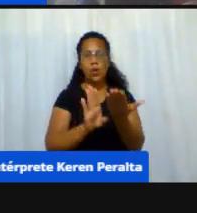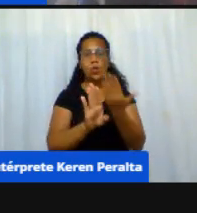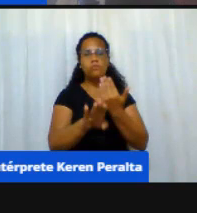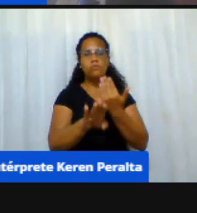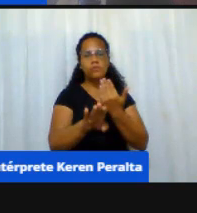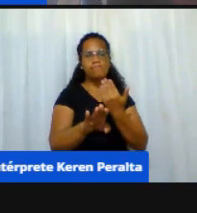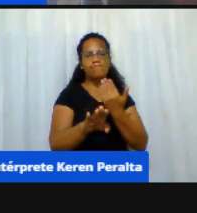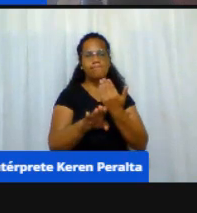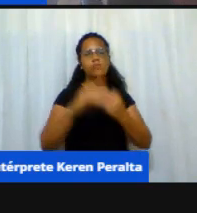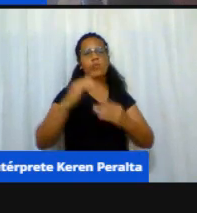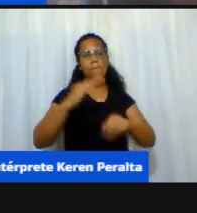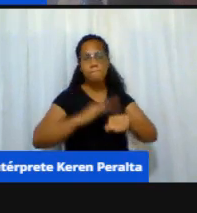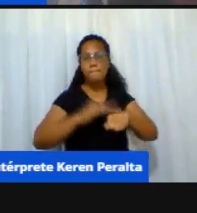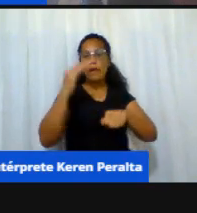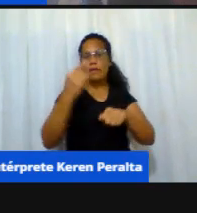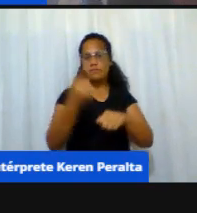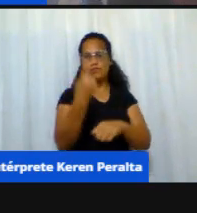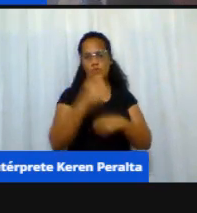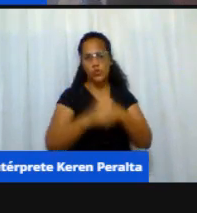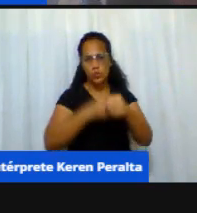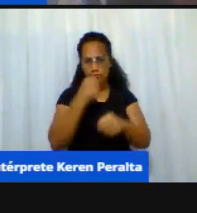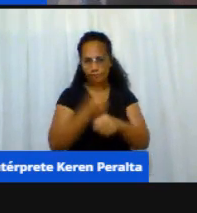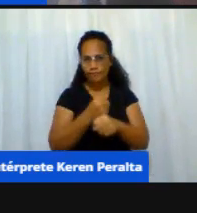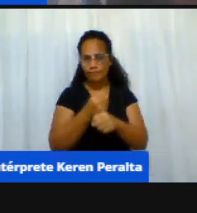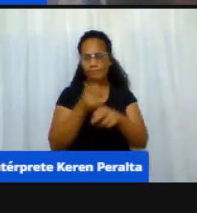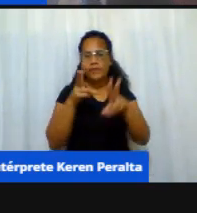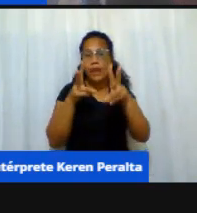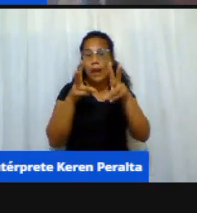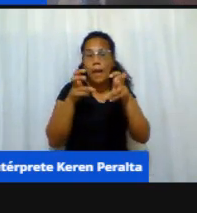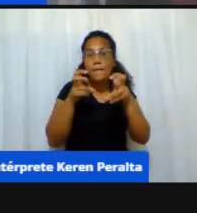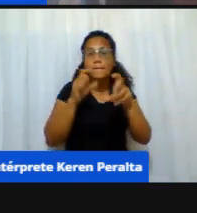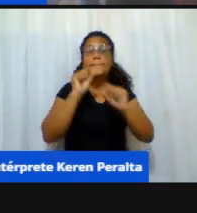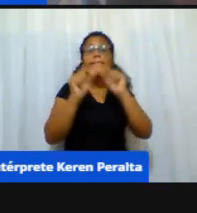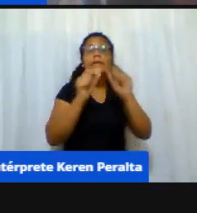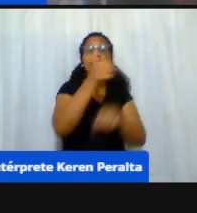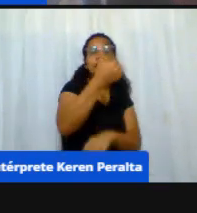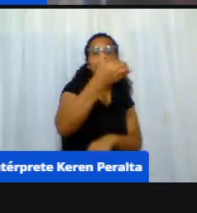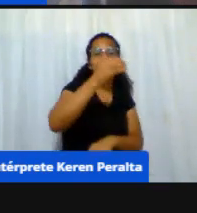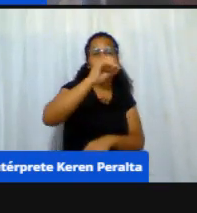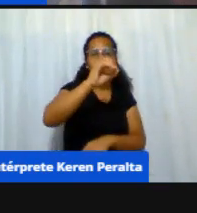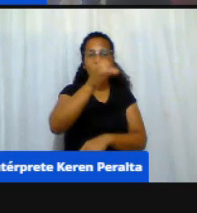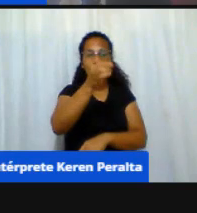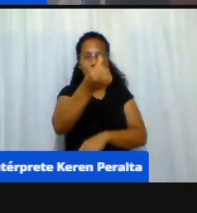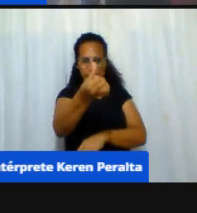Então, percebemos que das 106 habilidades relacionadas ao sexto ano,